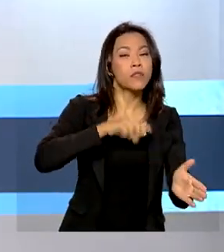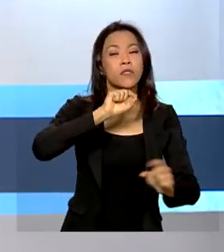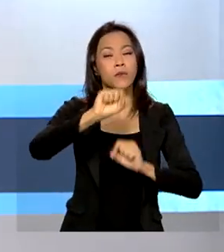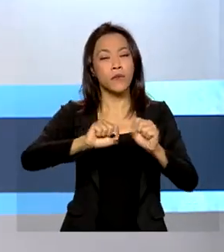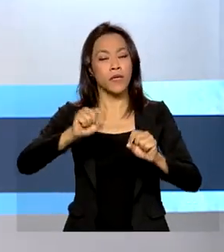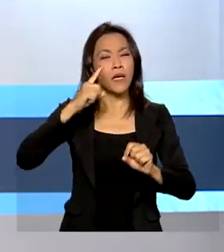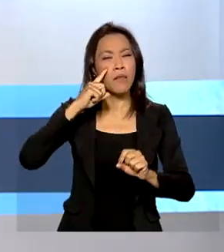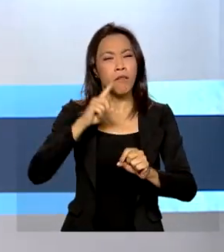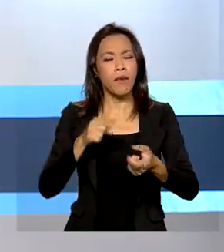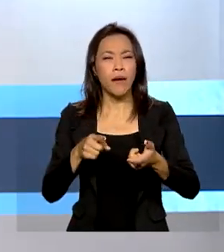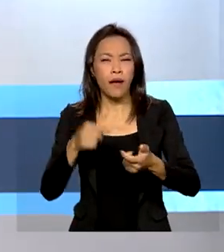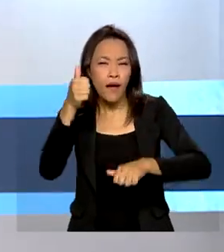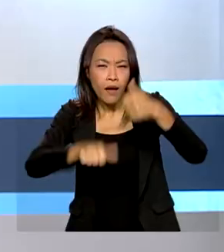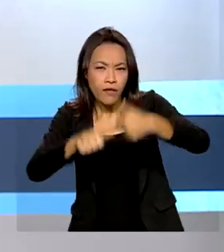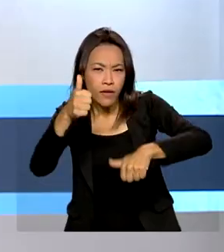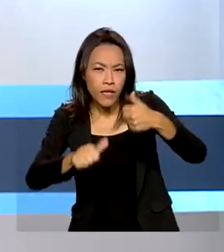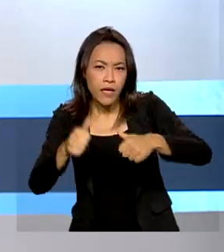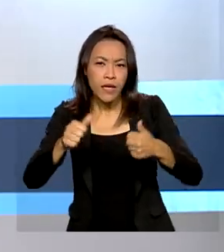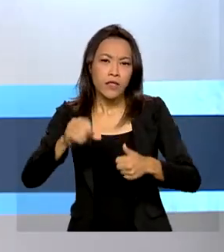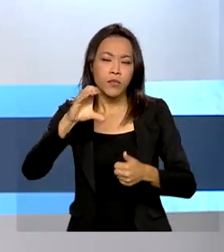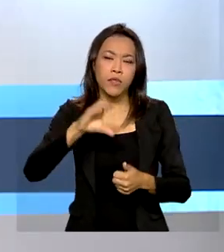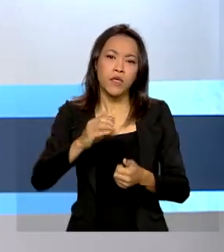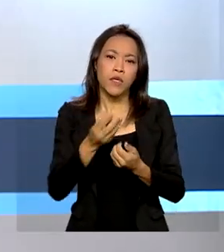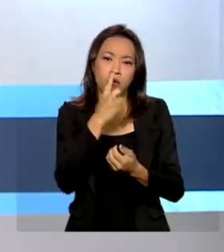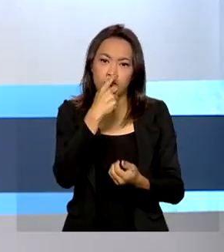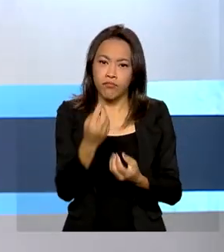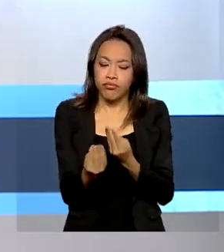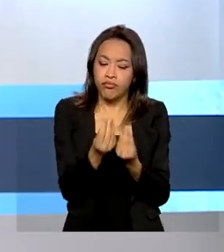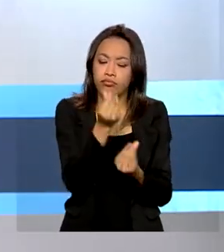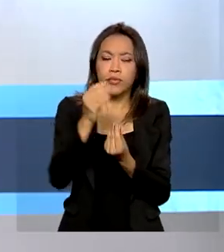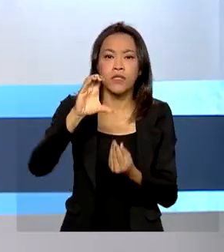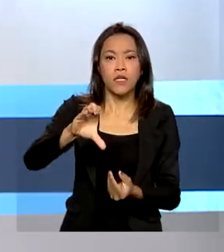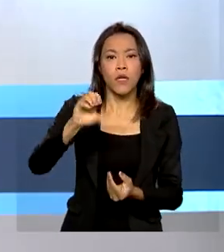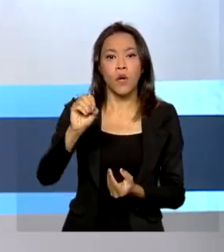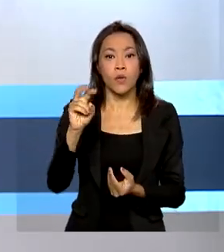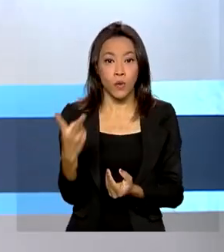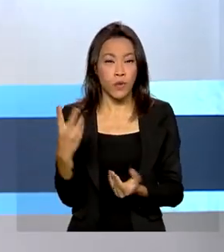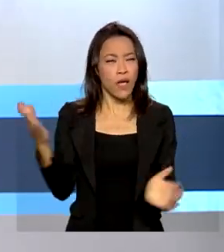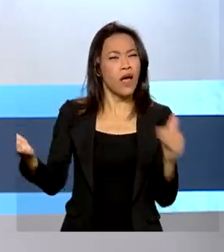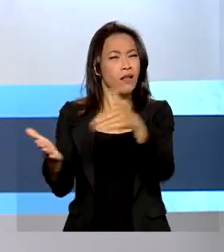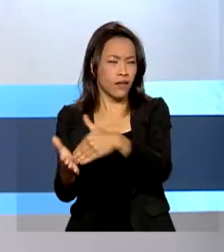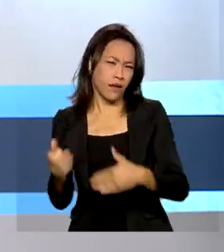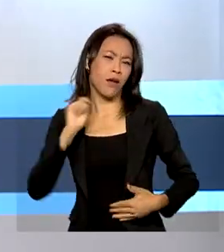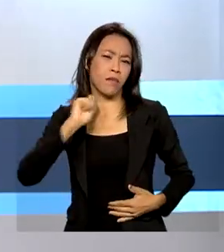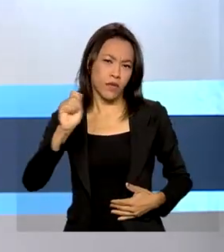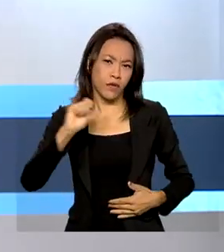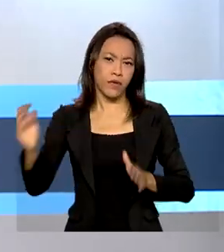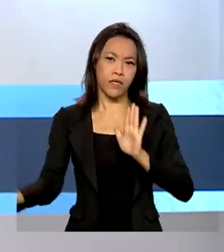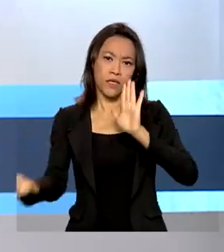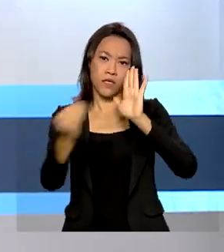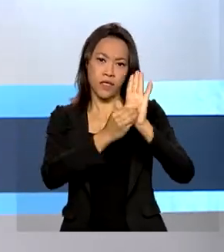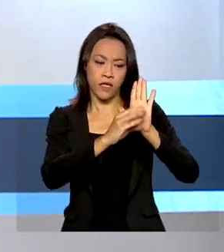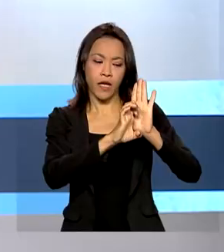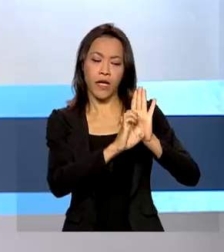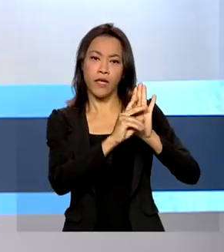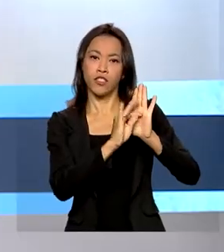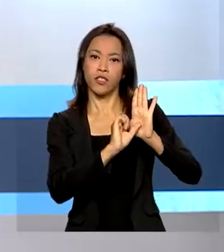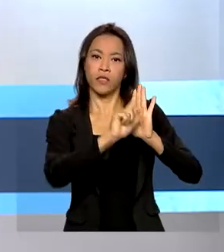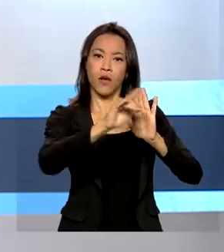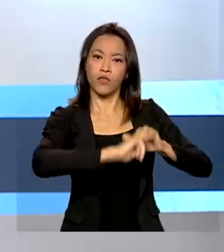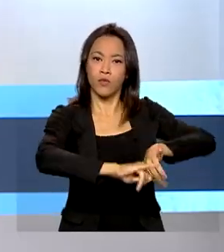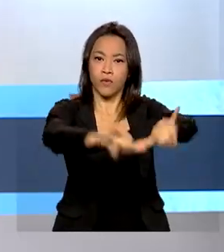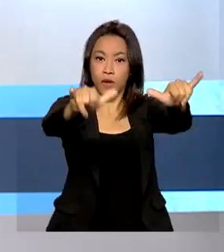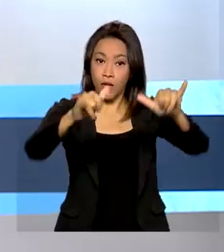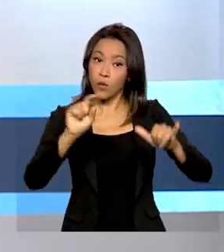setor agropecuário do país a expectativa é de que seja é de que até Abril seja publicado o edital objetivo é criar